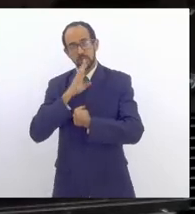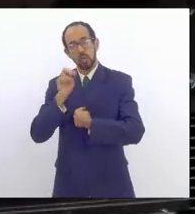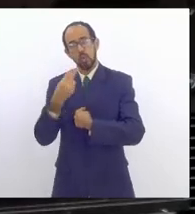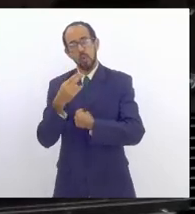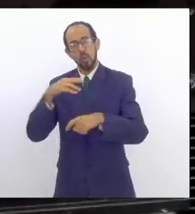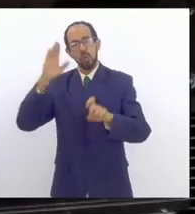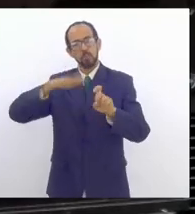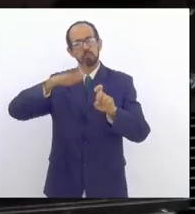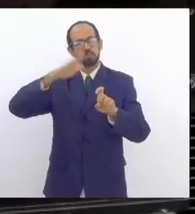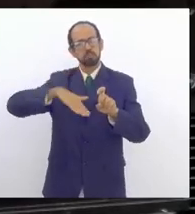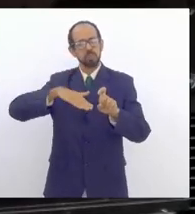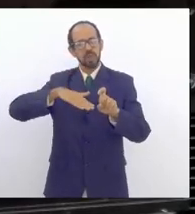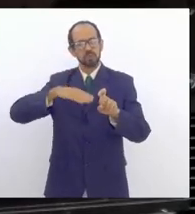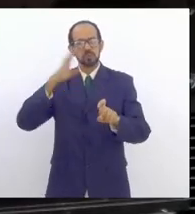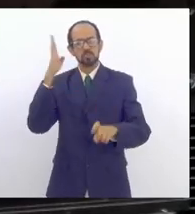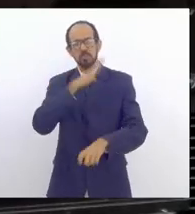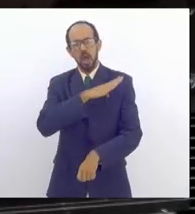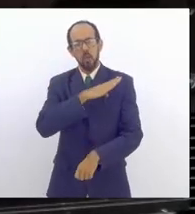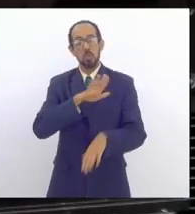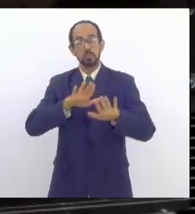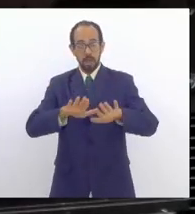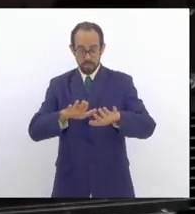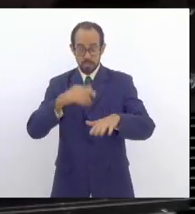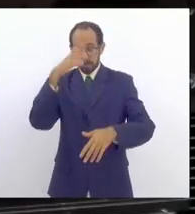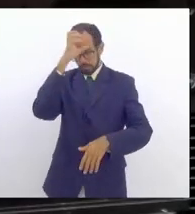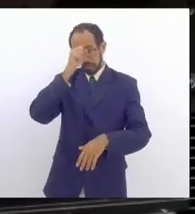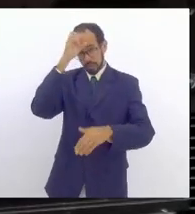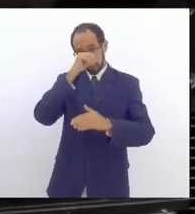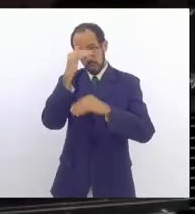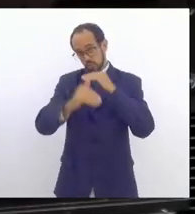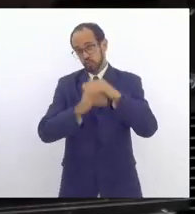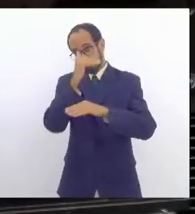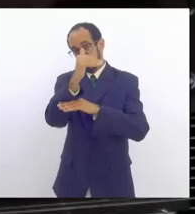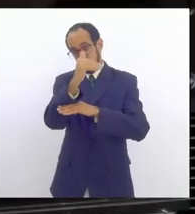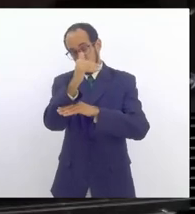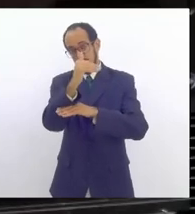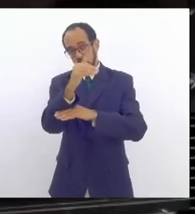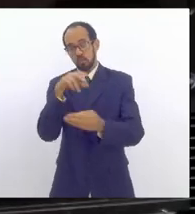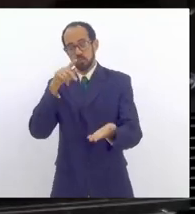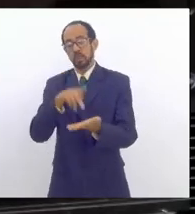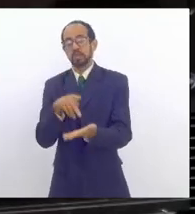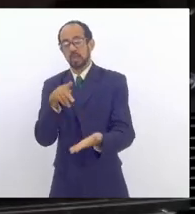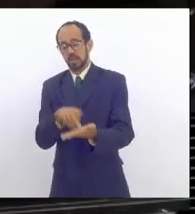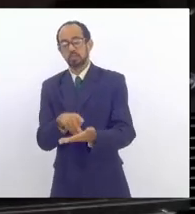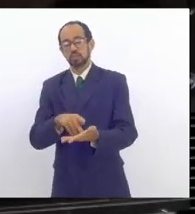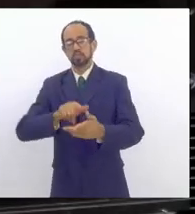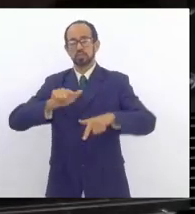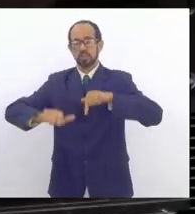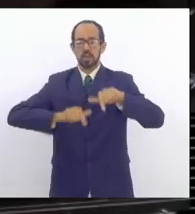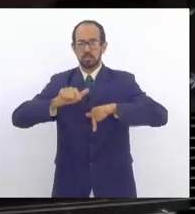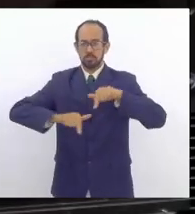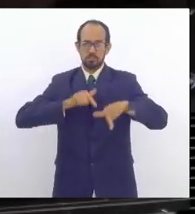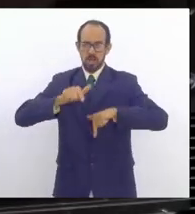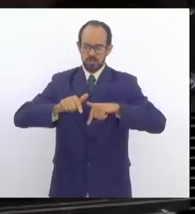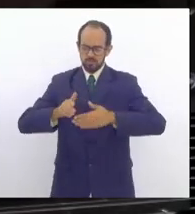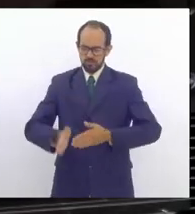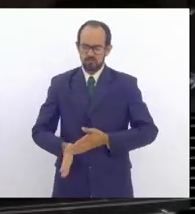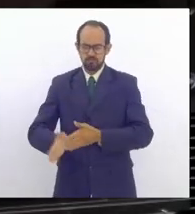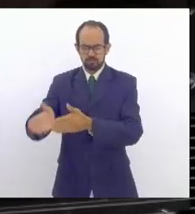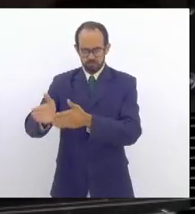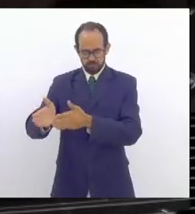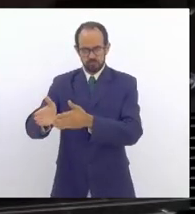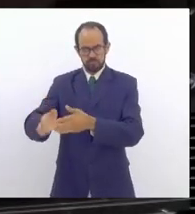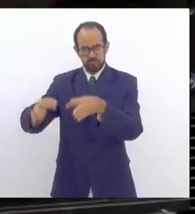maldosos. Mas eu aprendi a superar isso com verdade, com trabalho, retidão e